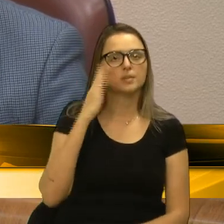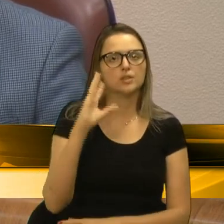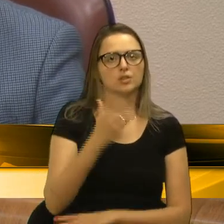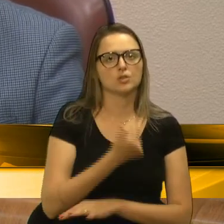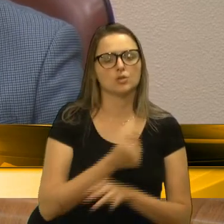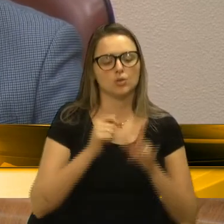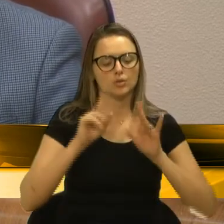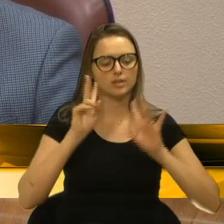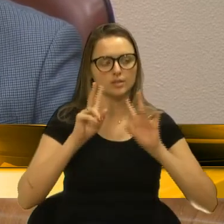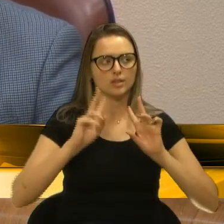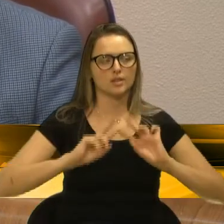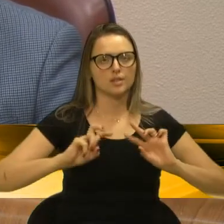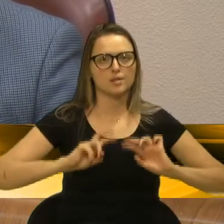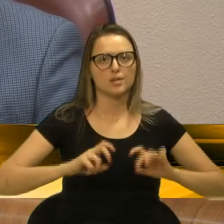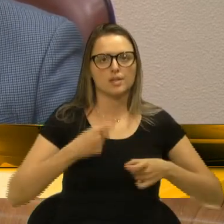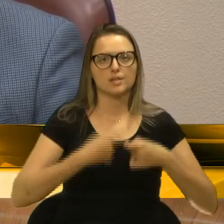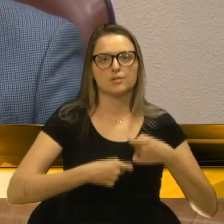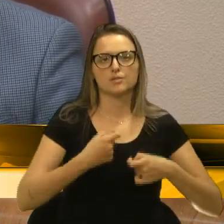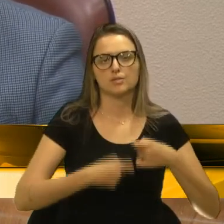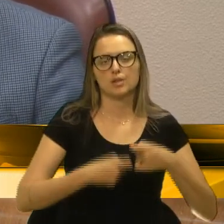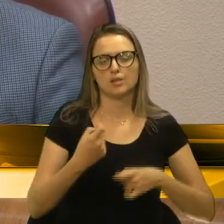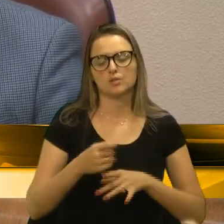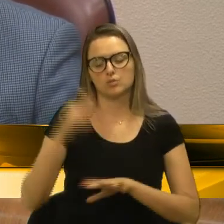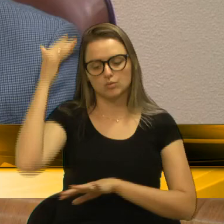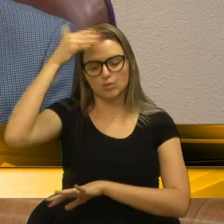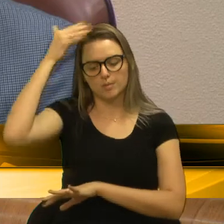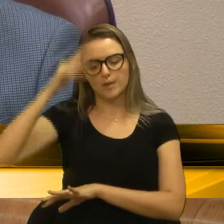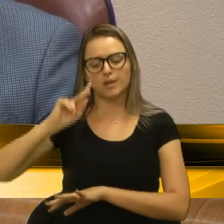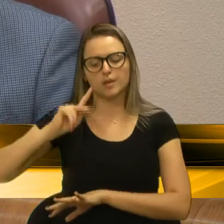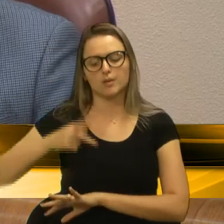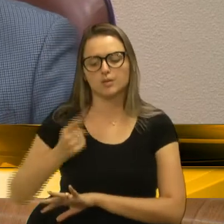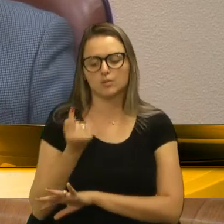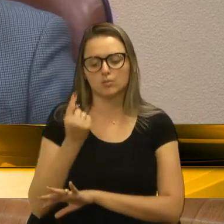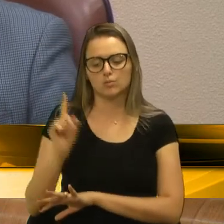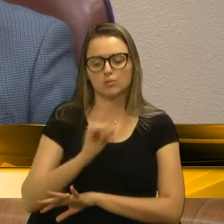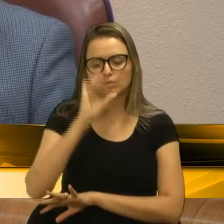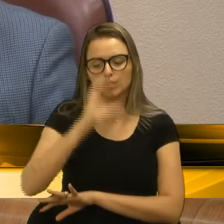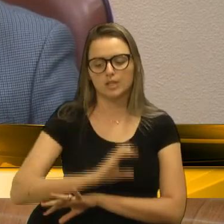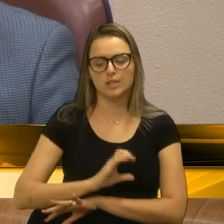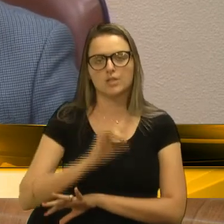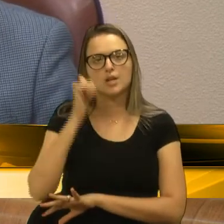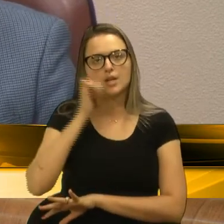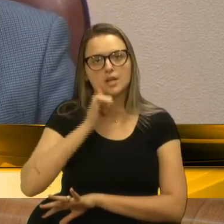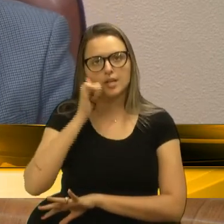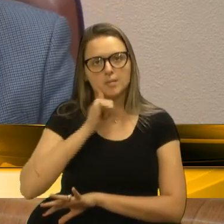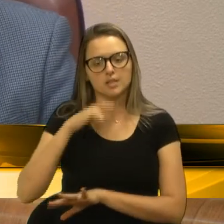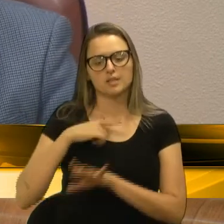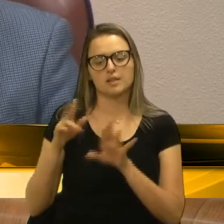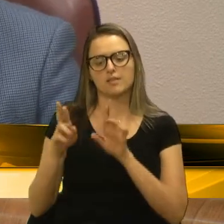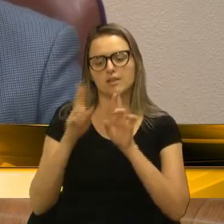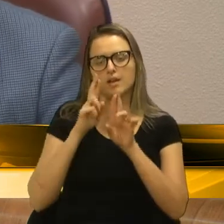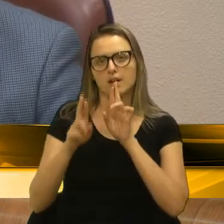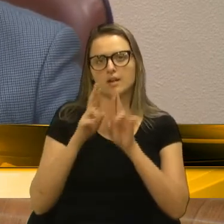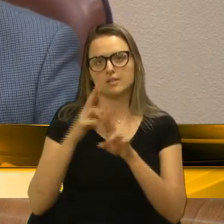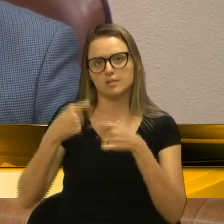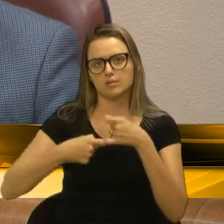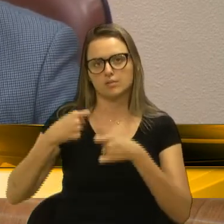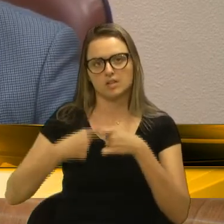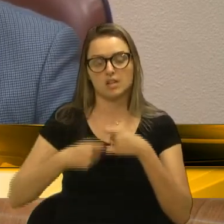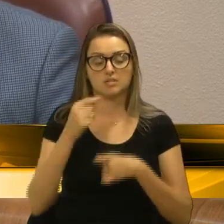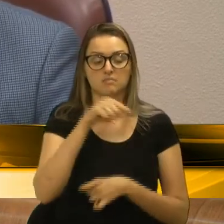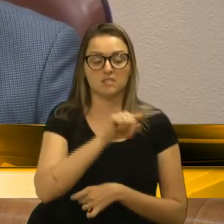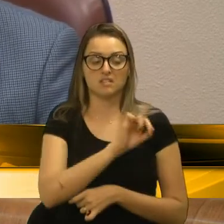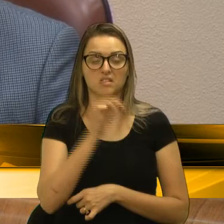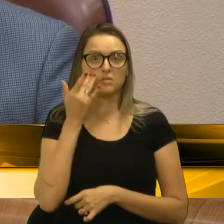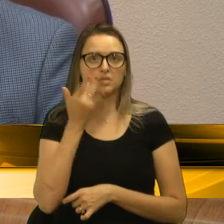exploração sexual e, conforme a DPCA, Tomé foi reconhecido como sendo um cliente com quem a jovem manteve relações em 2016. A jovem não sabia que era um